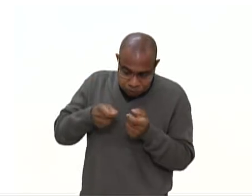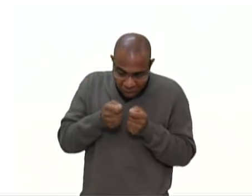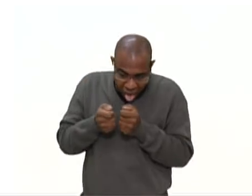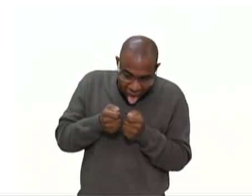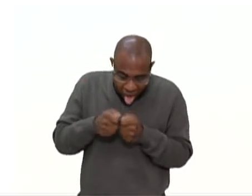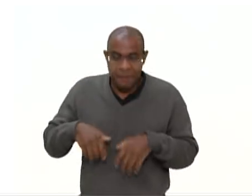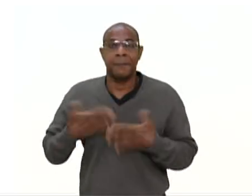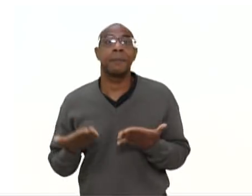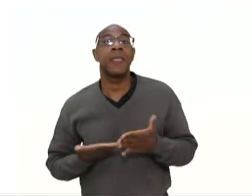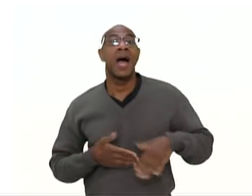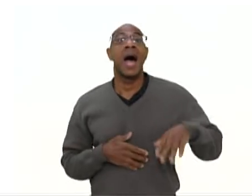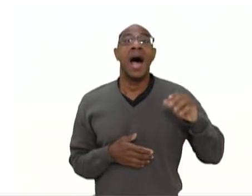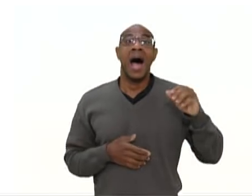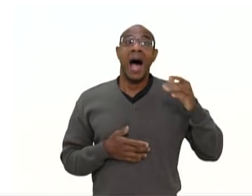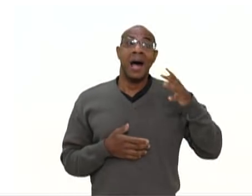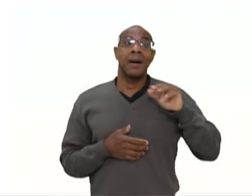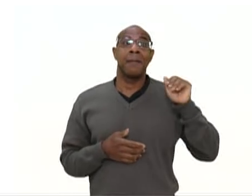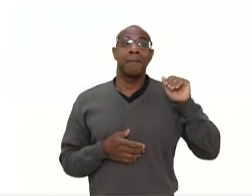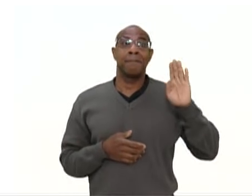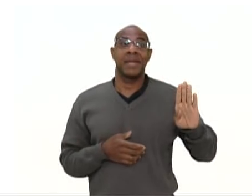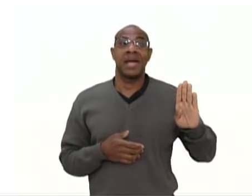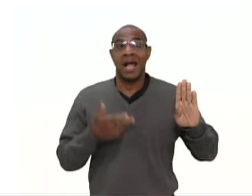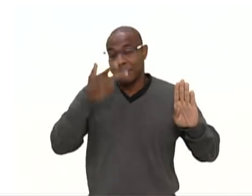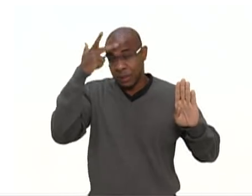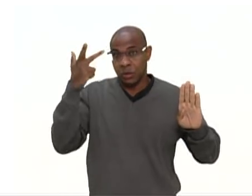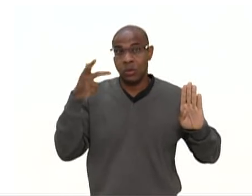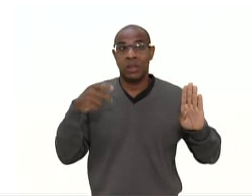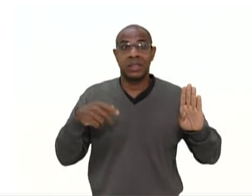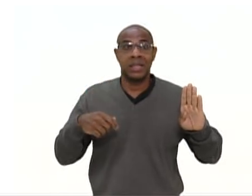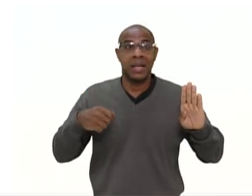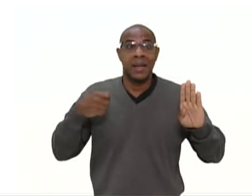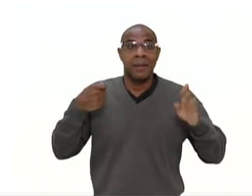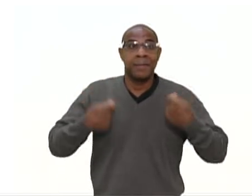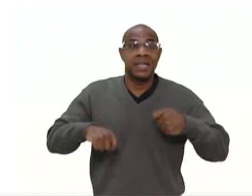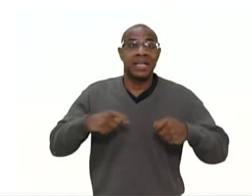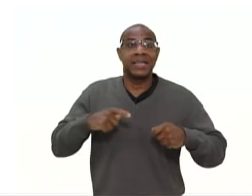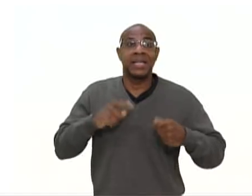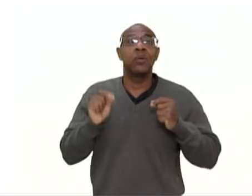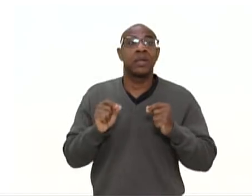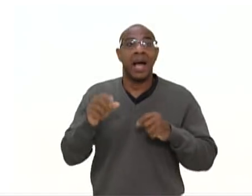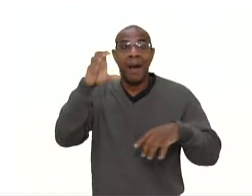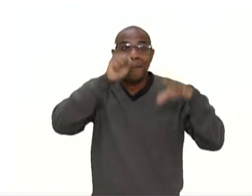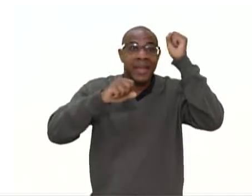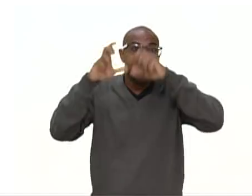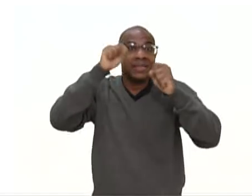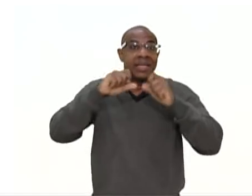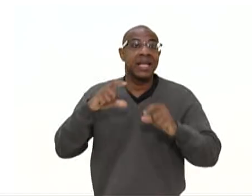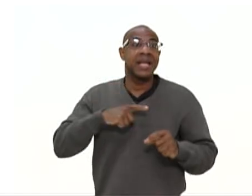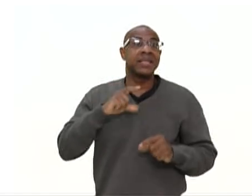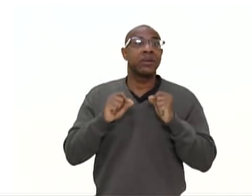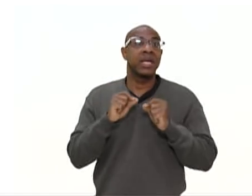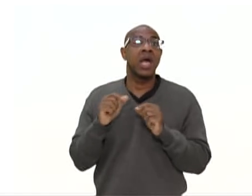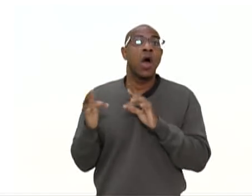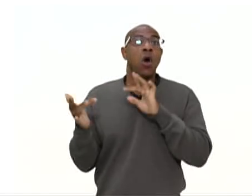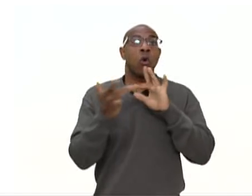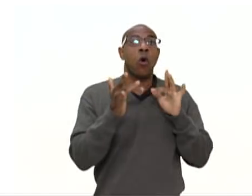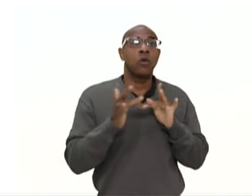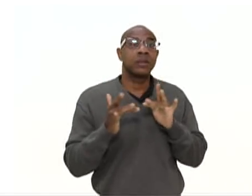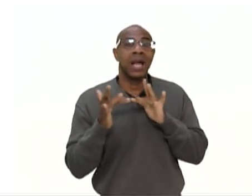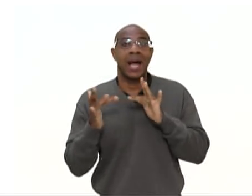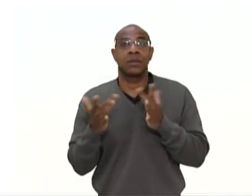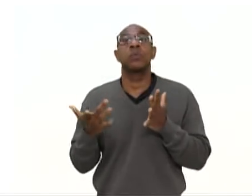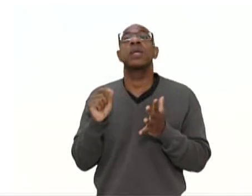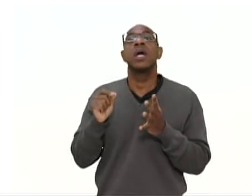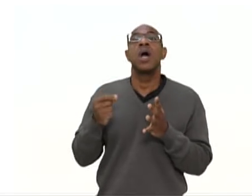mais contato com o mundo real. Letra C, seja na rua, na praça, com os amigos e até mesmo no